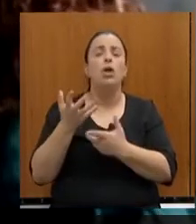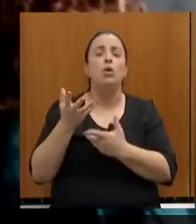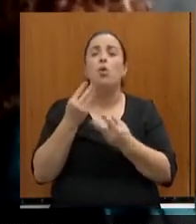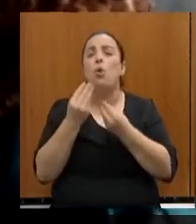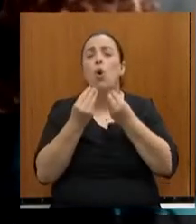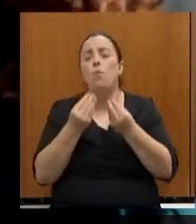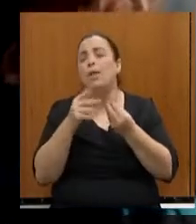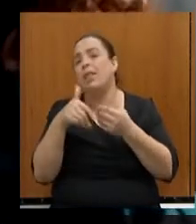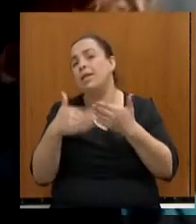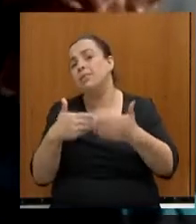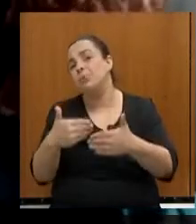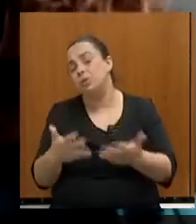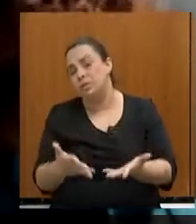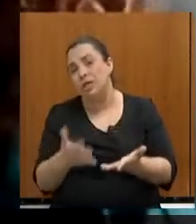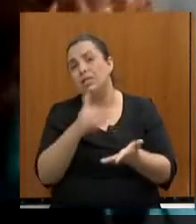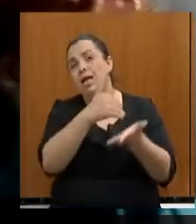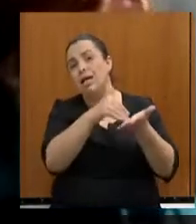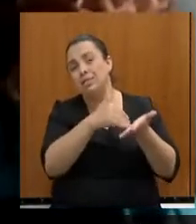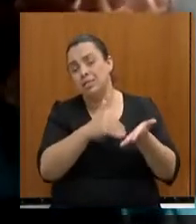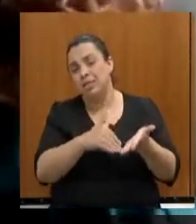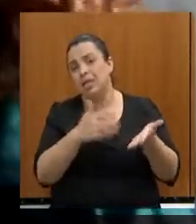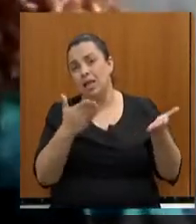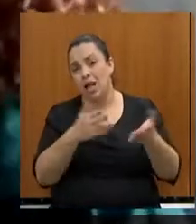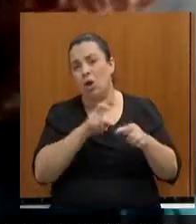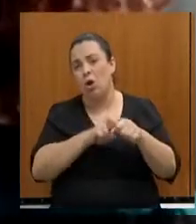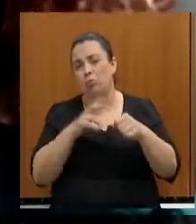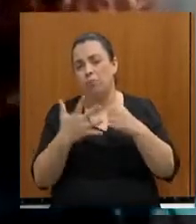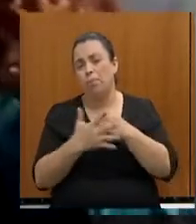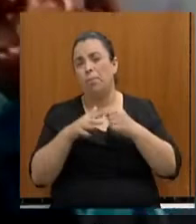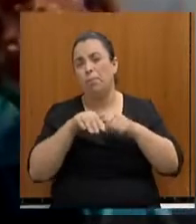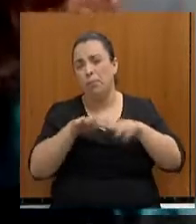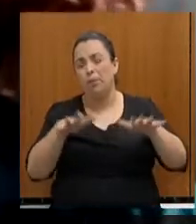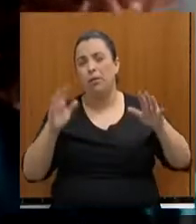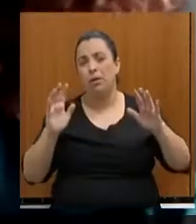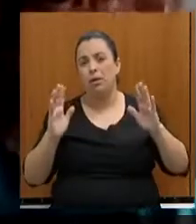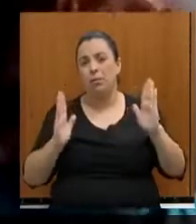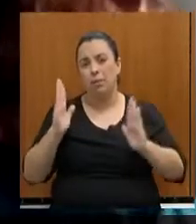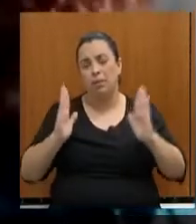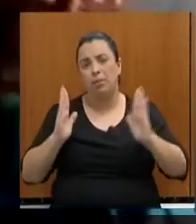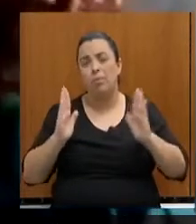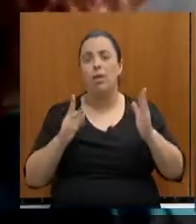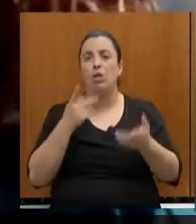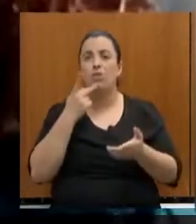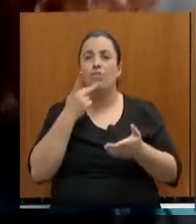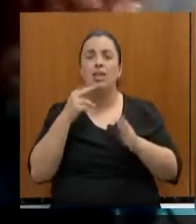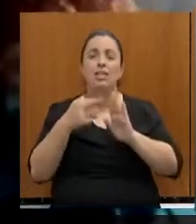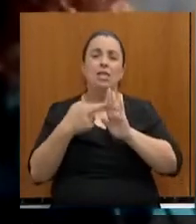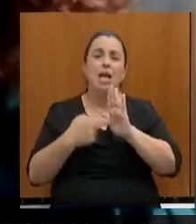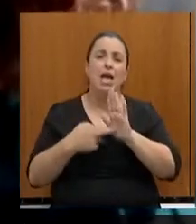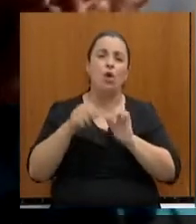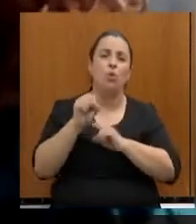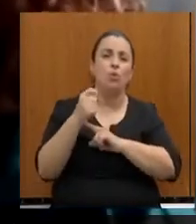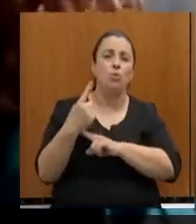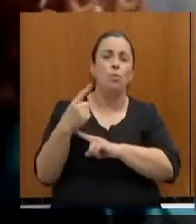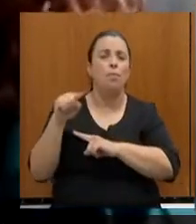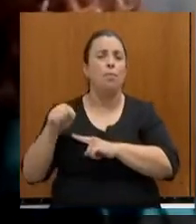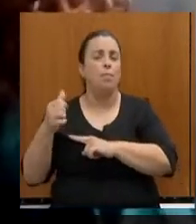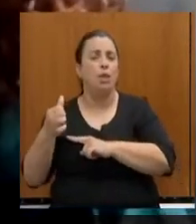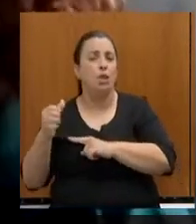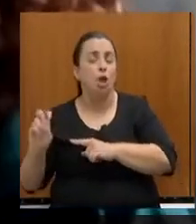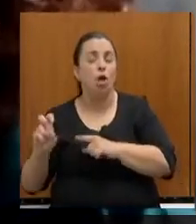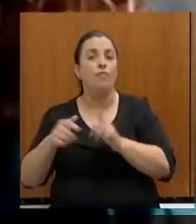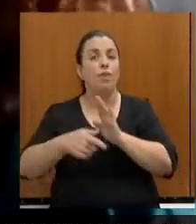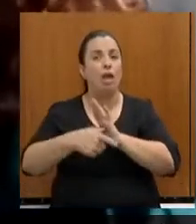secretaria é que em tempos de pandemia nós Tão falando os protocolos da Oi tem 169 que é de consulta prévia inteiro de